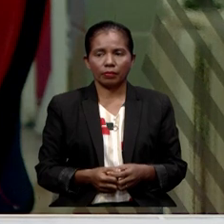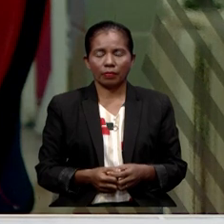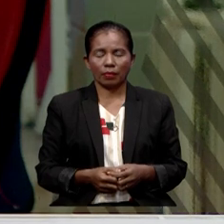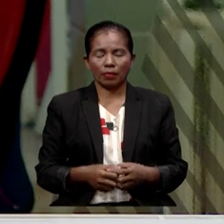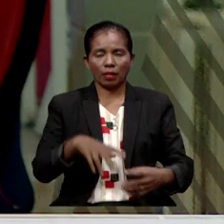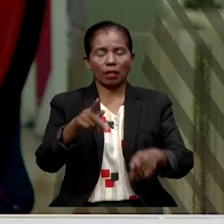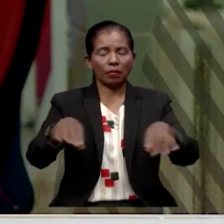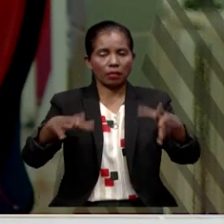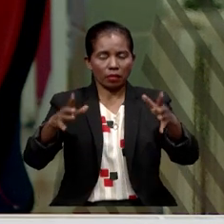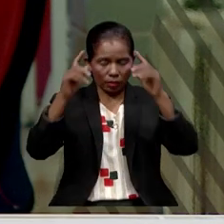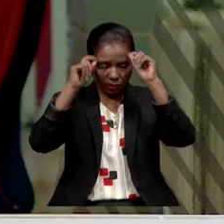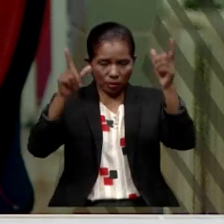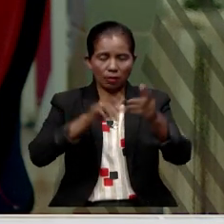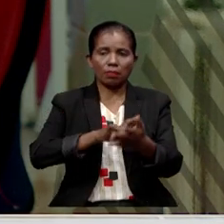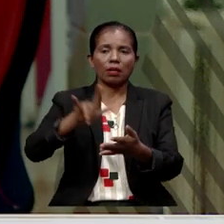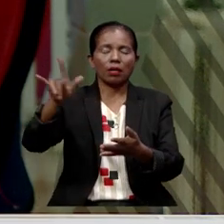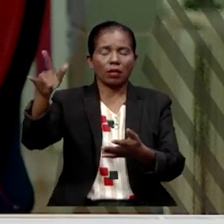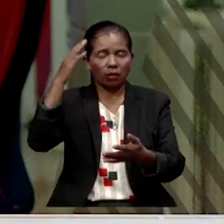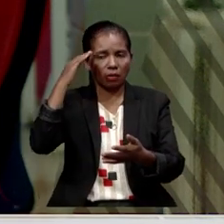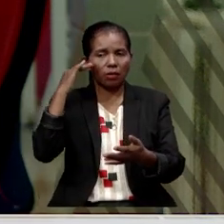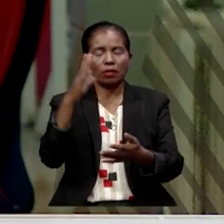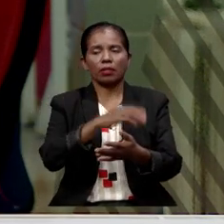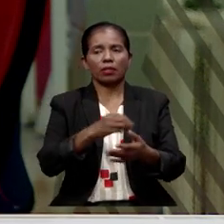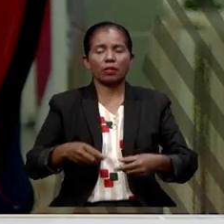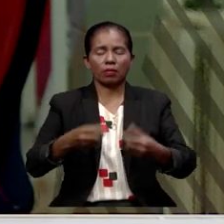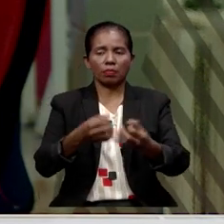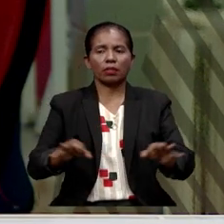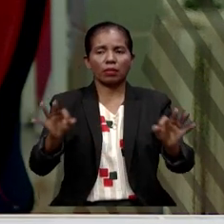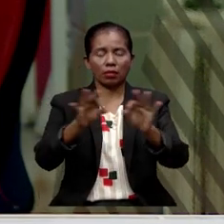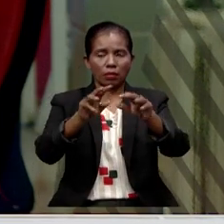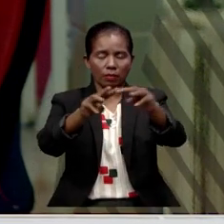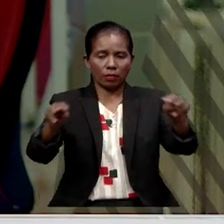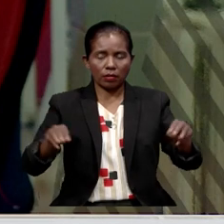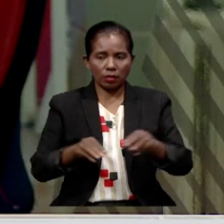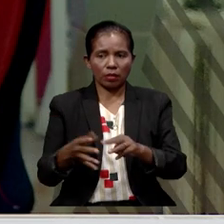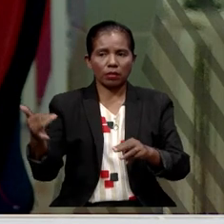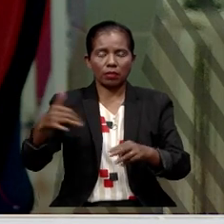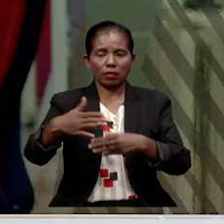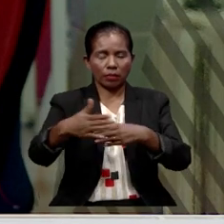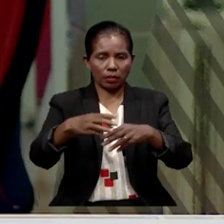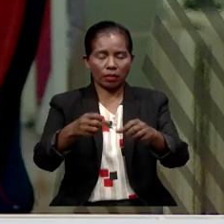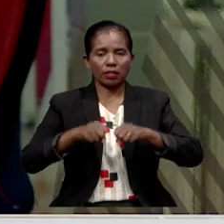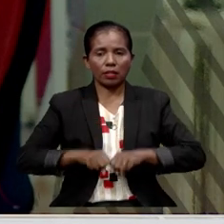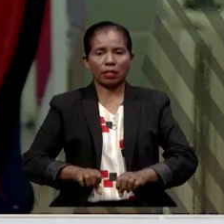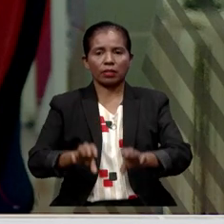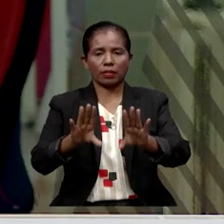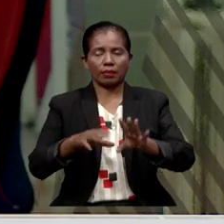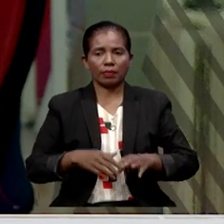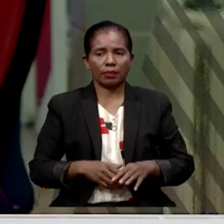Candidato trabalhador Timor-Luamba, Coreia Sul e área pescas, se for prioridade para o município de Besiktas.